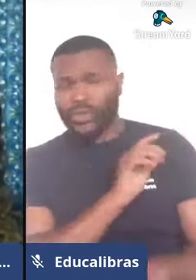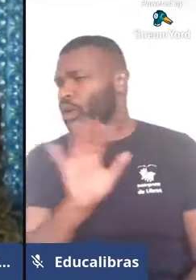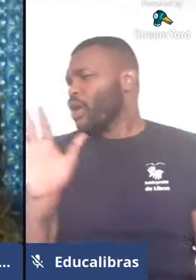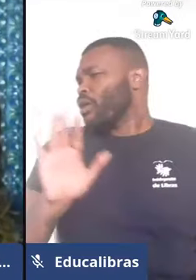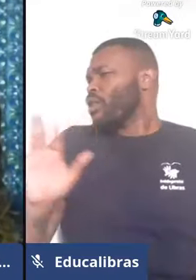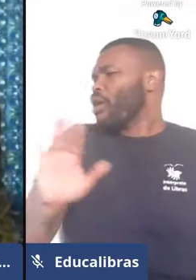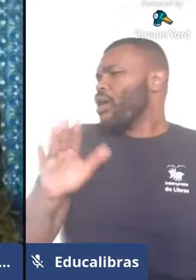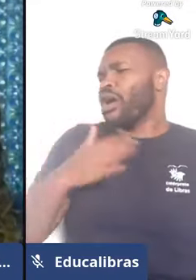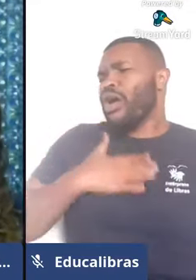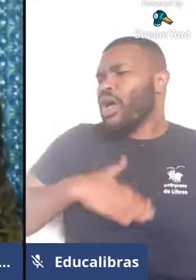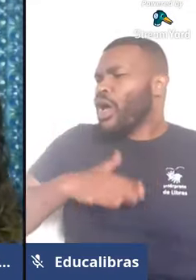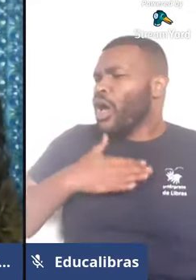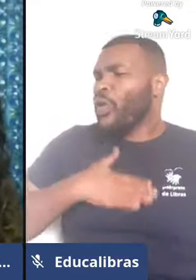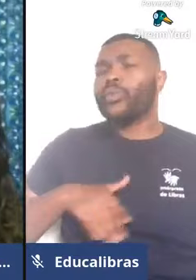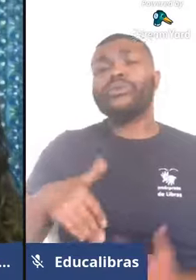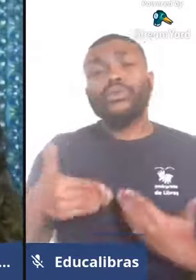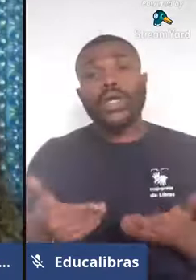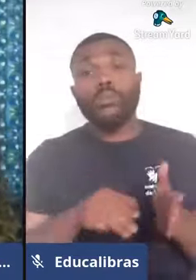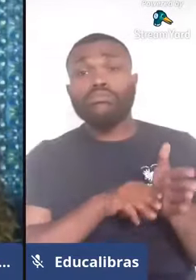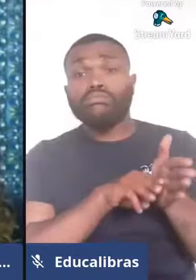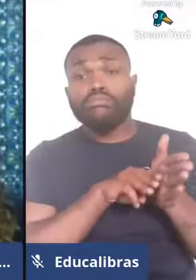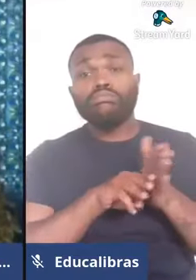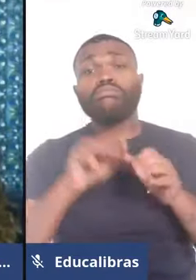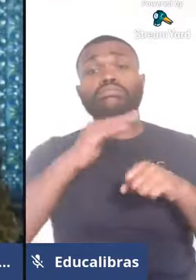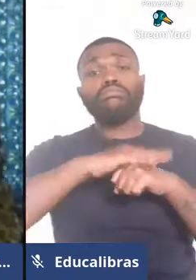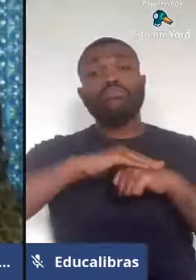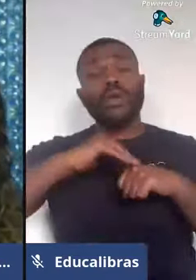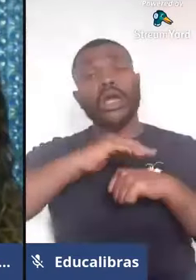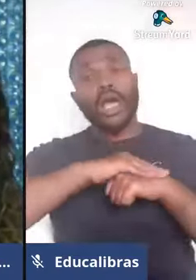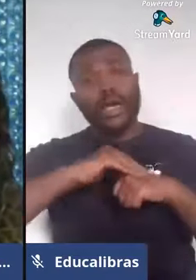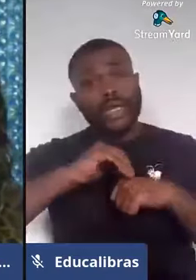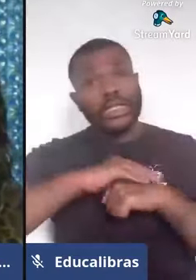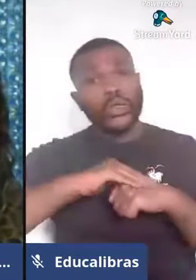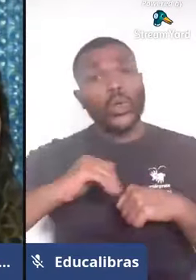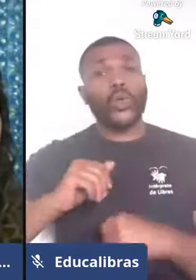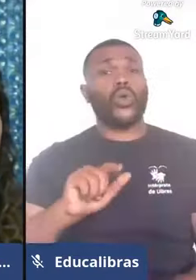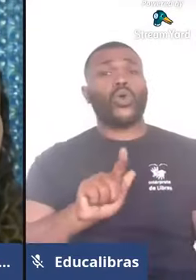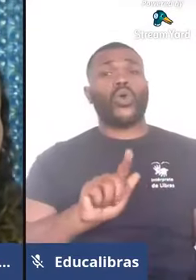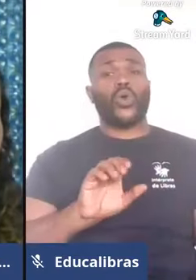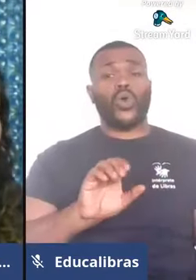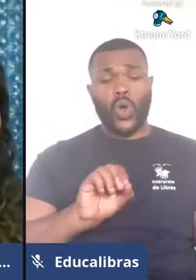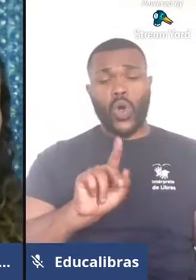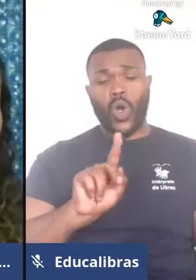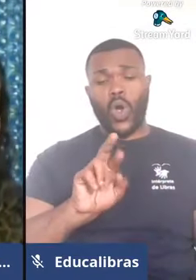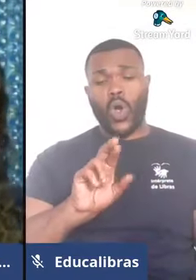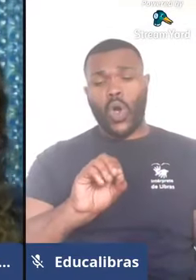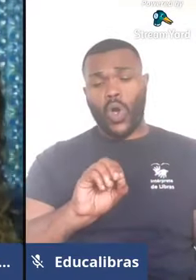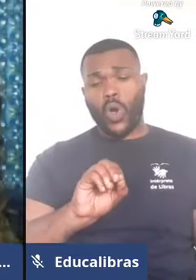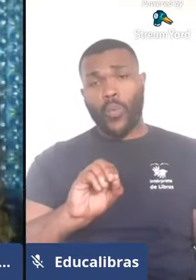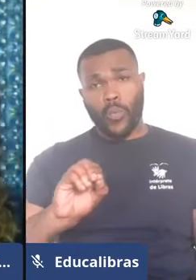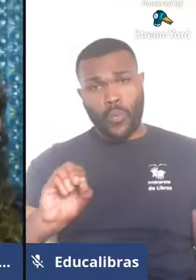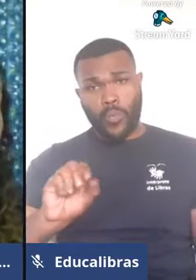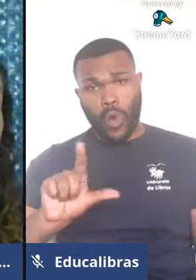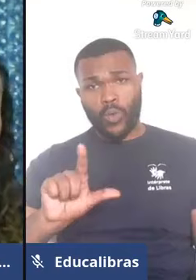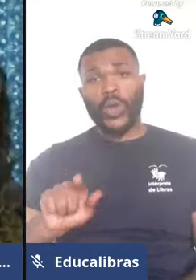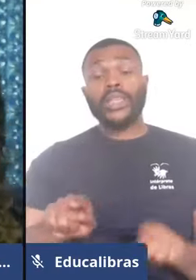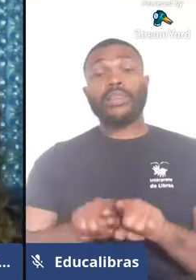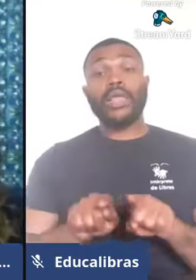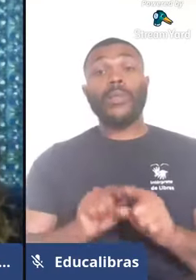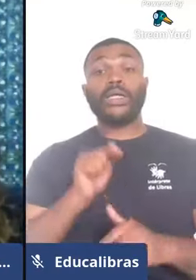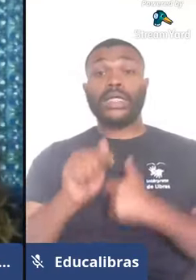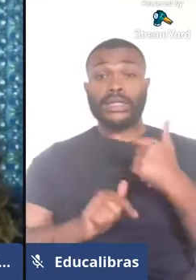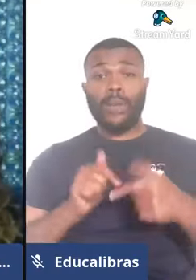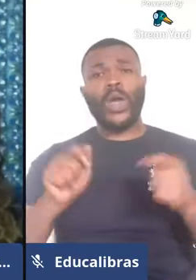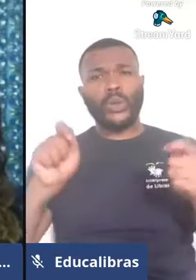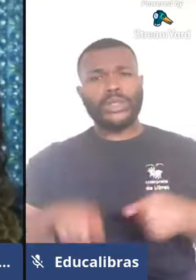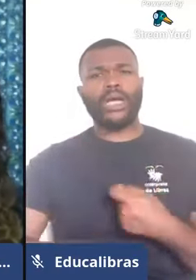muito carinho por essa metodologia, que é o Job for All, e então é isso que a gente está... E esse é um trabalho que a gente consegue fazer remoto também, então é uma